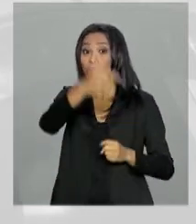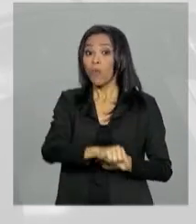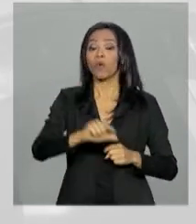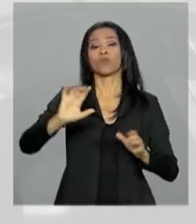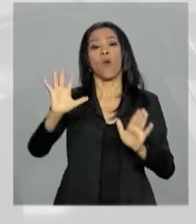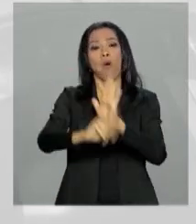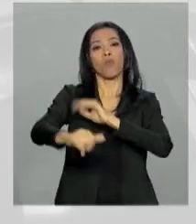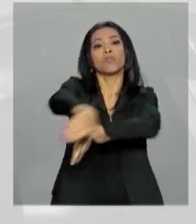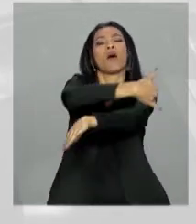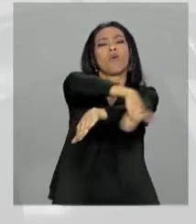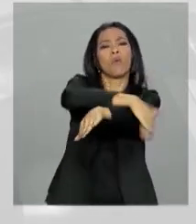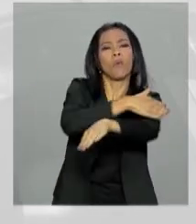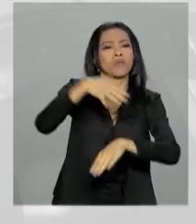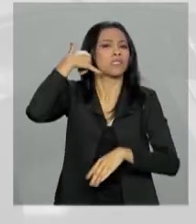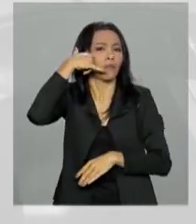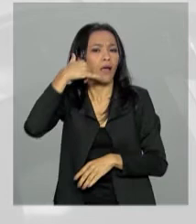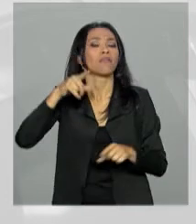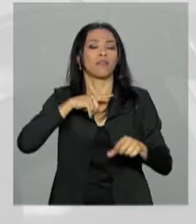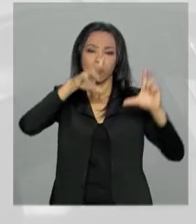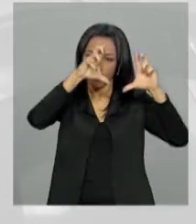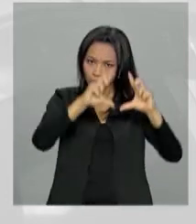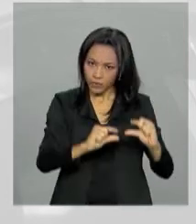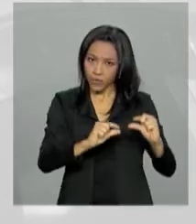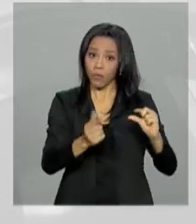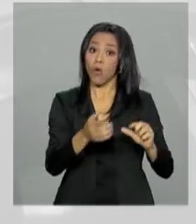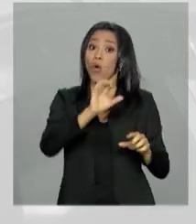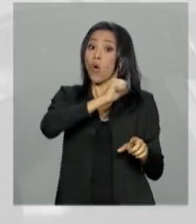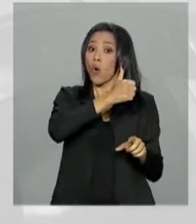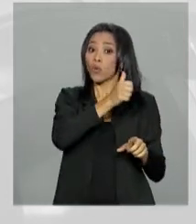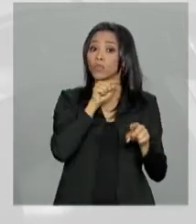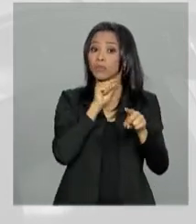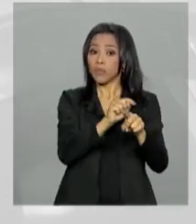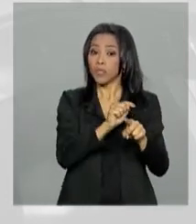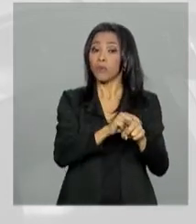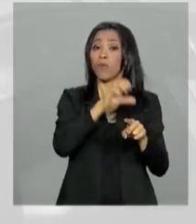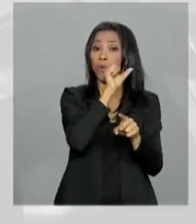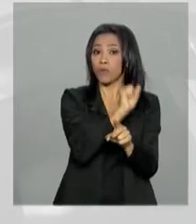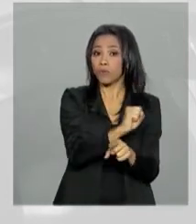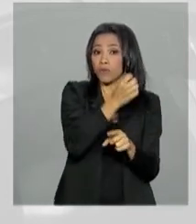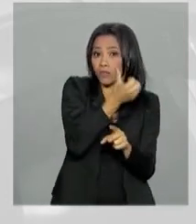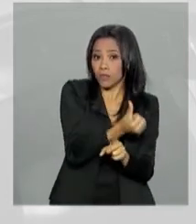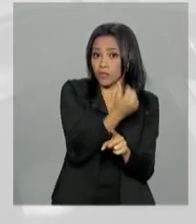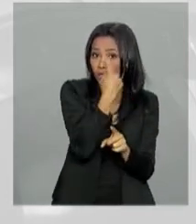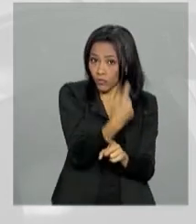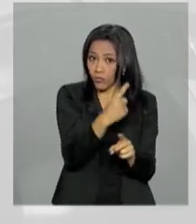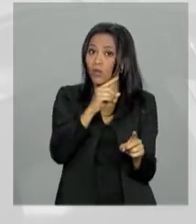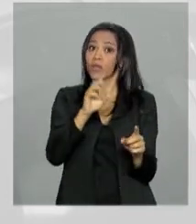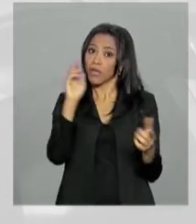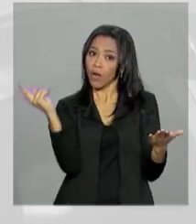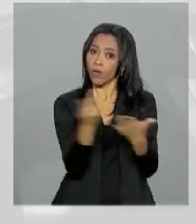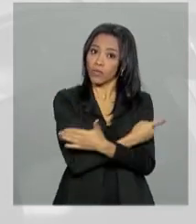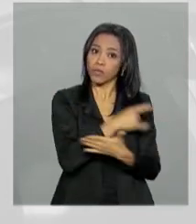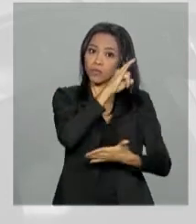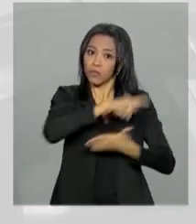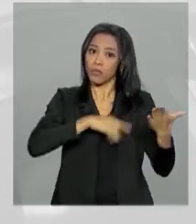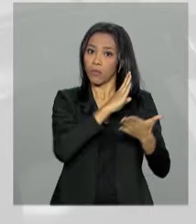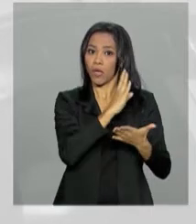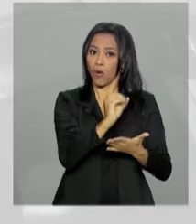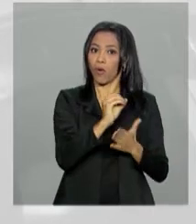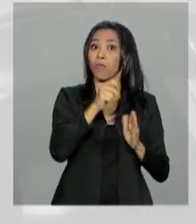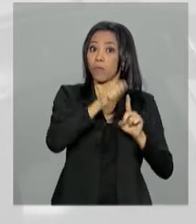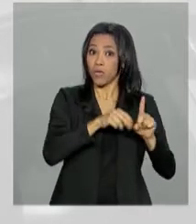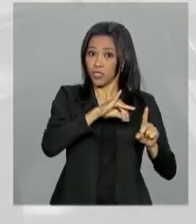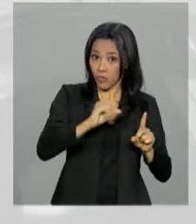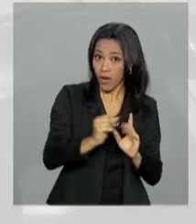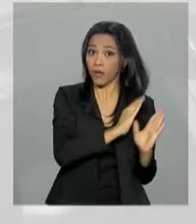de aparelhos celulares, também teve queda. Foram 11.861 ocorrências em maio, 14%